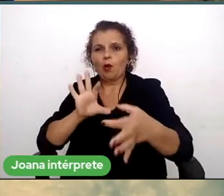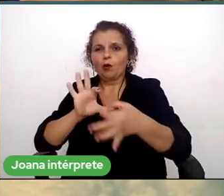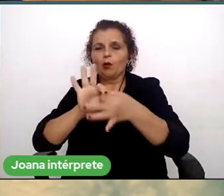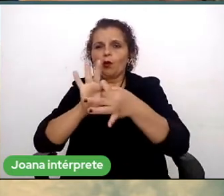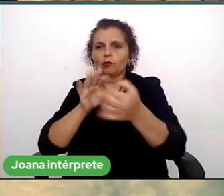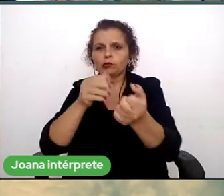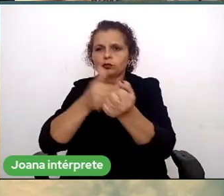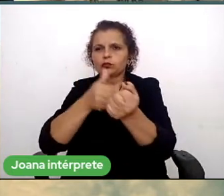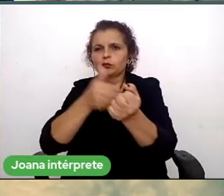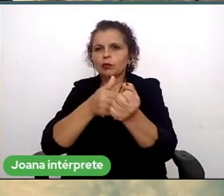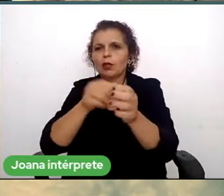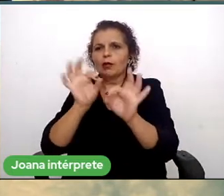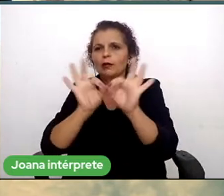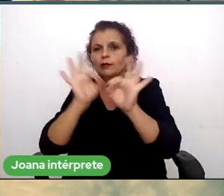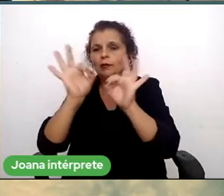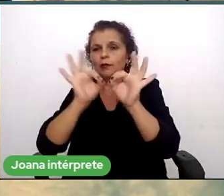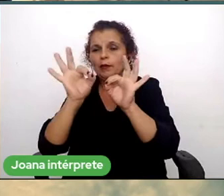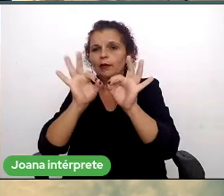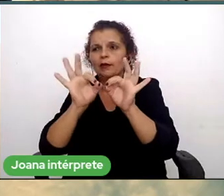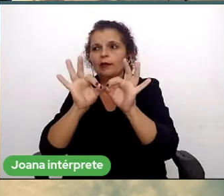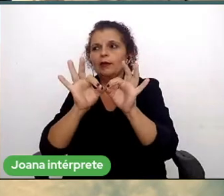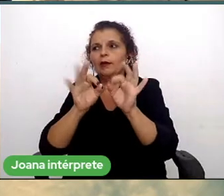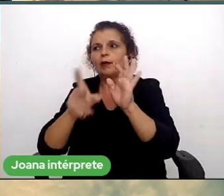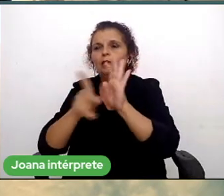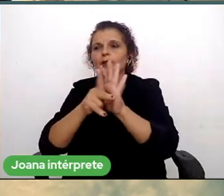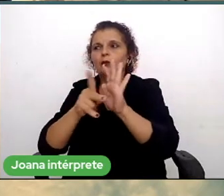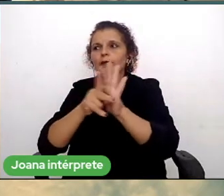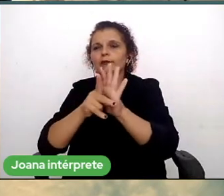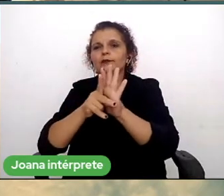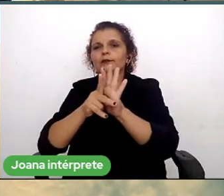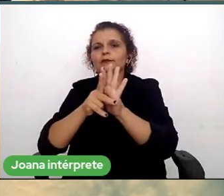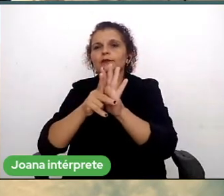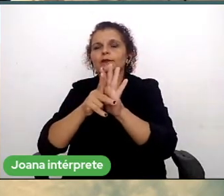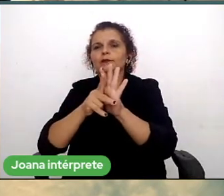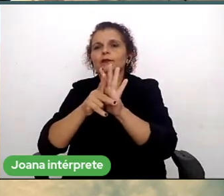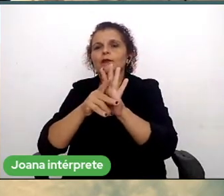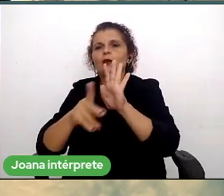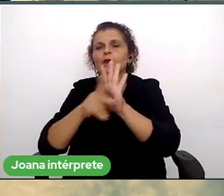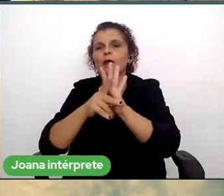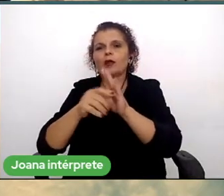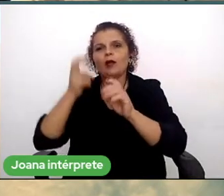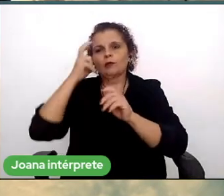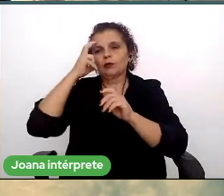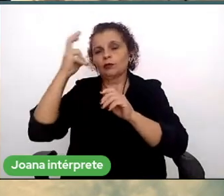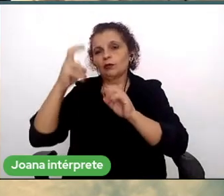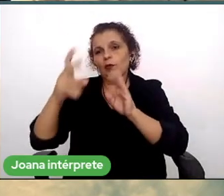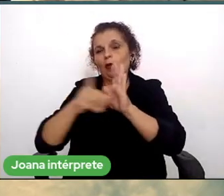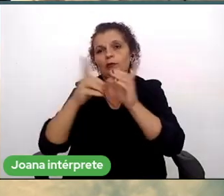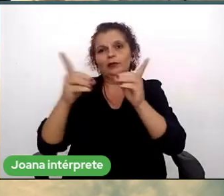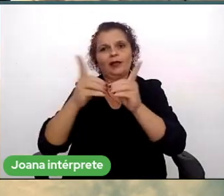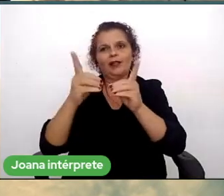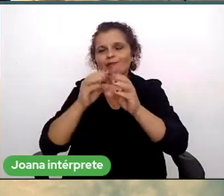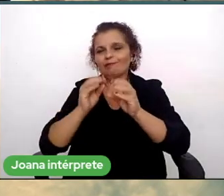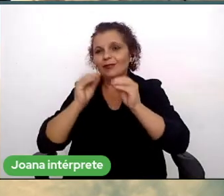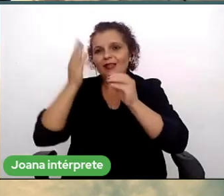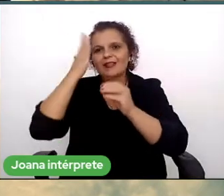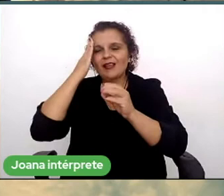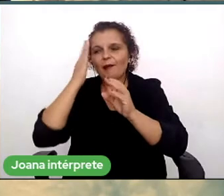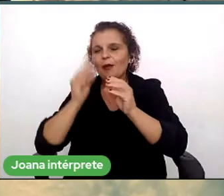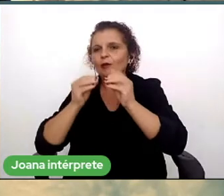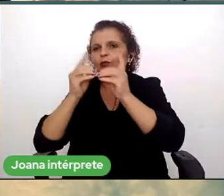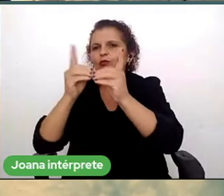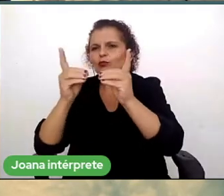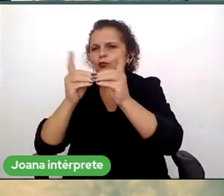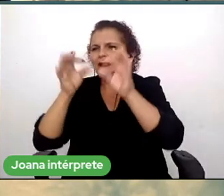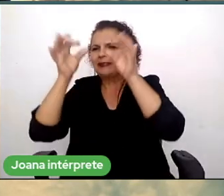tudo material que a gente gera é de propriedade intelectual da nossa cliente é preciso que a gente consiga e